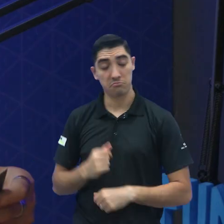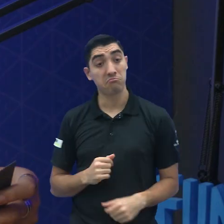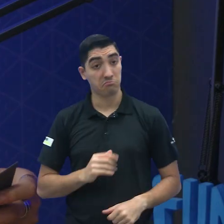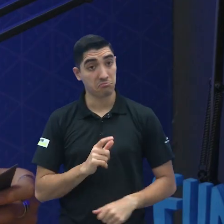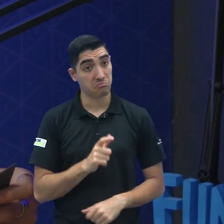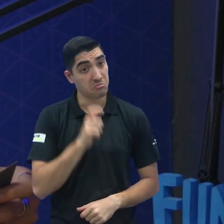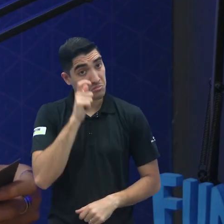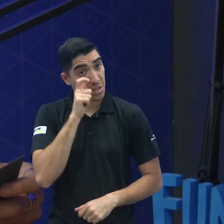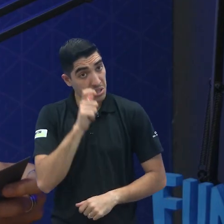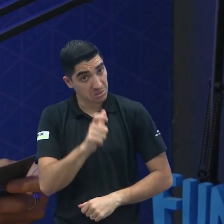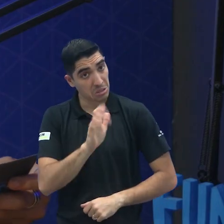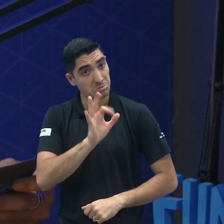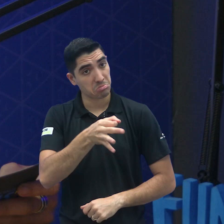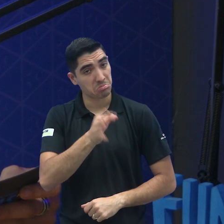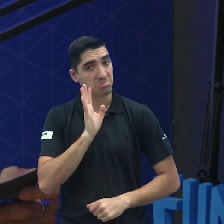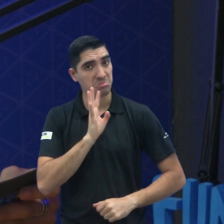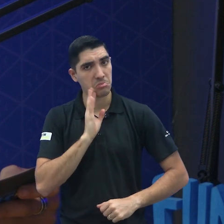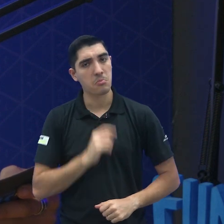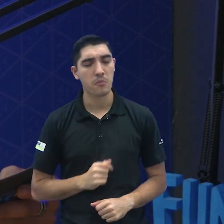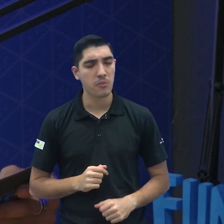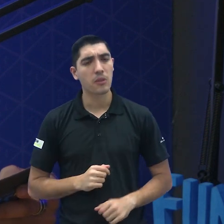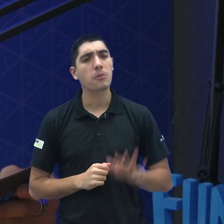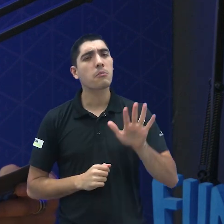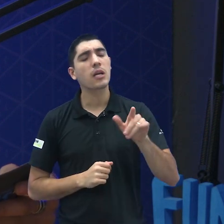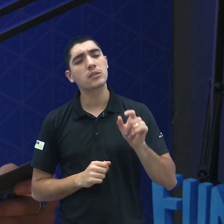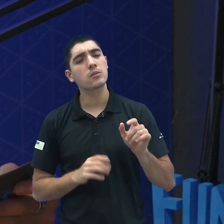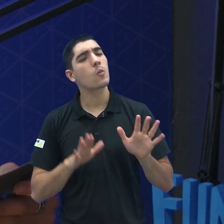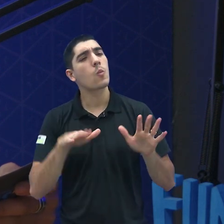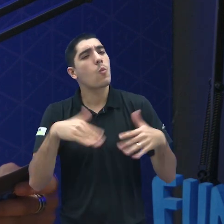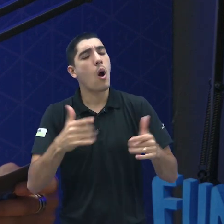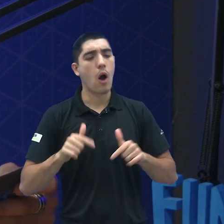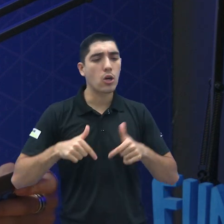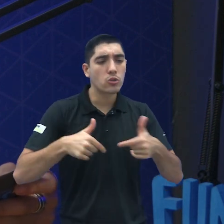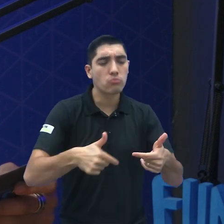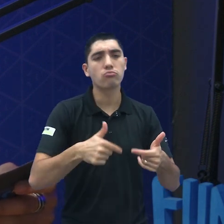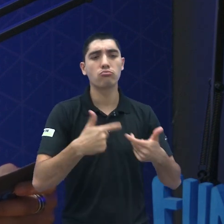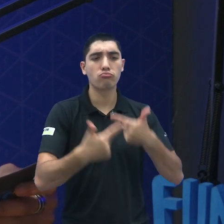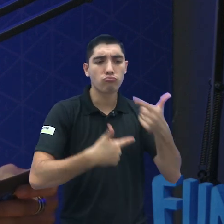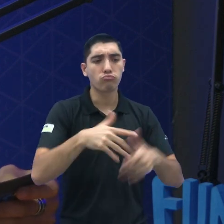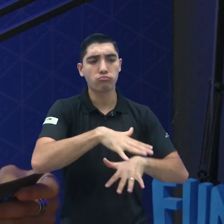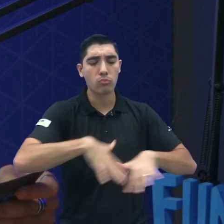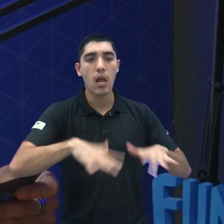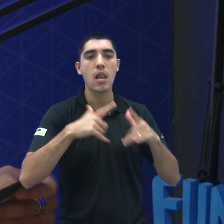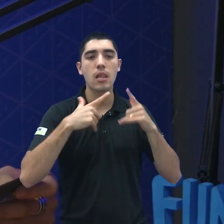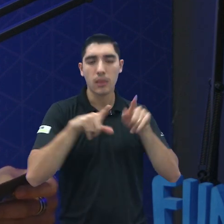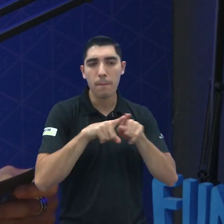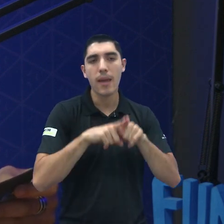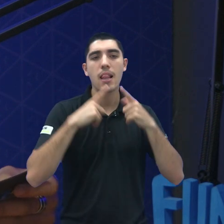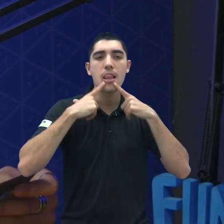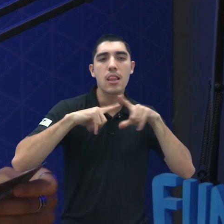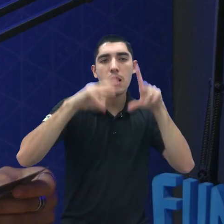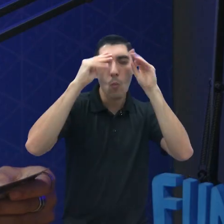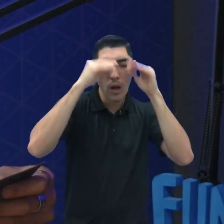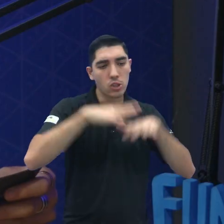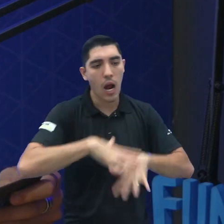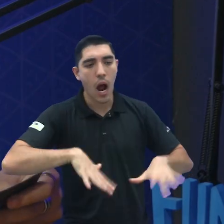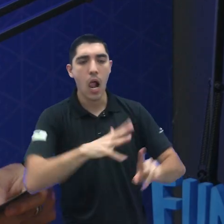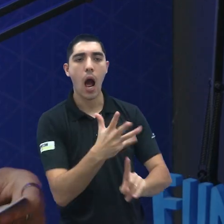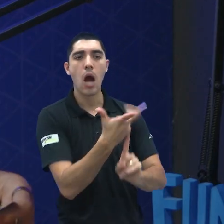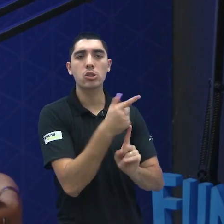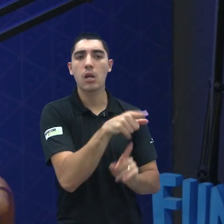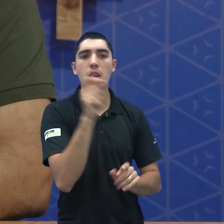bem interessante isso, por sinal. Quais são as principais atividades e linguagens artísticas que os atendidos podem experimentar no